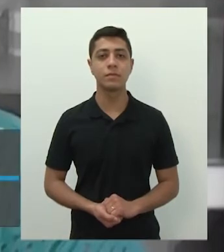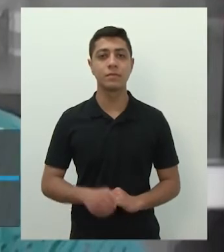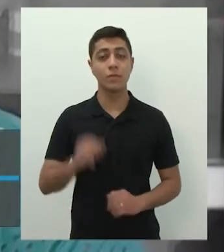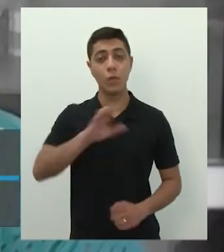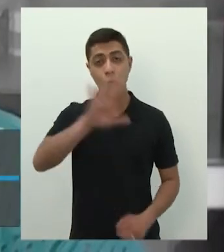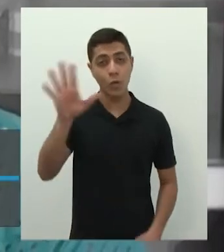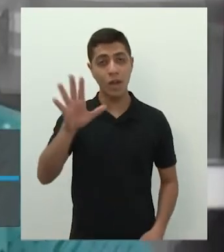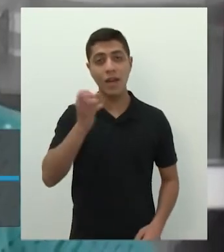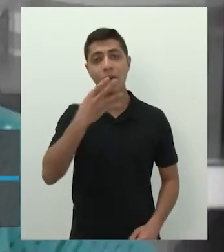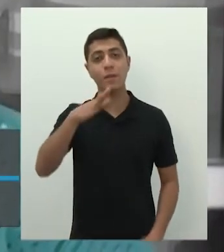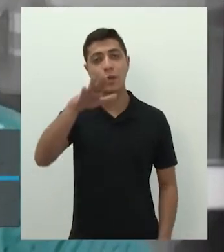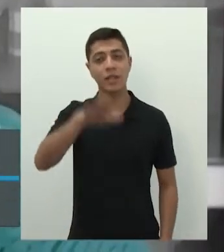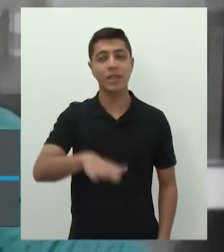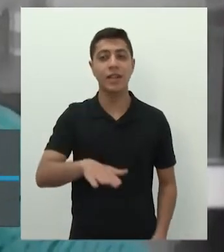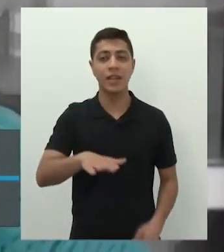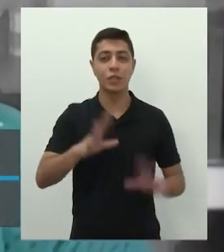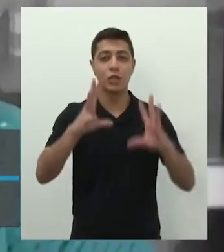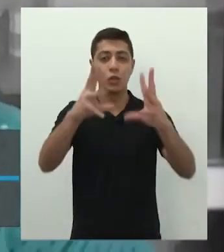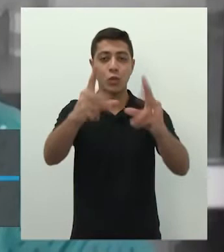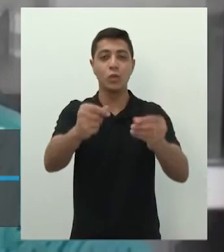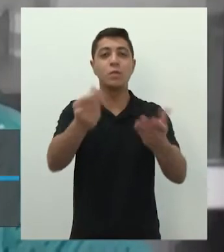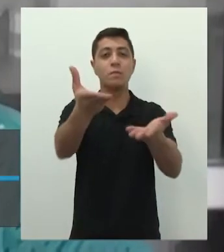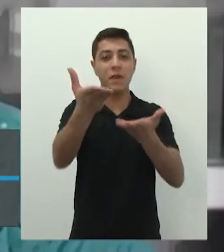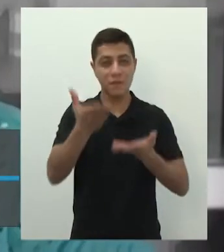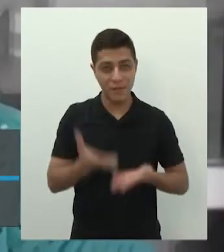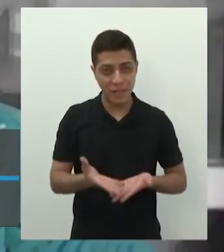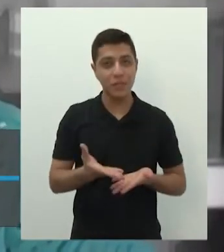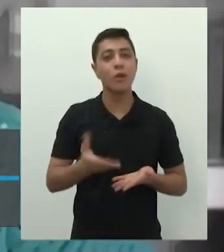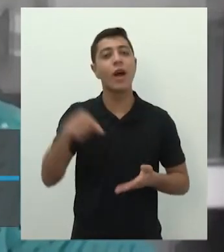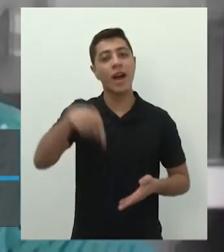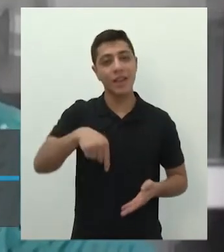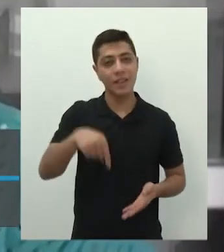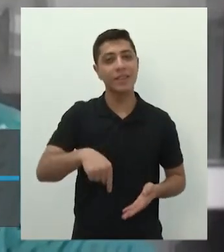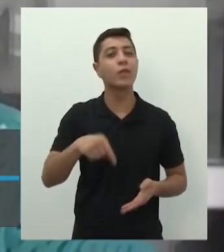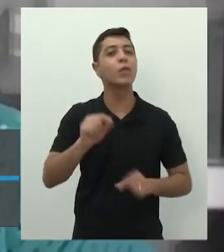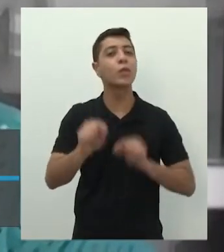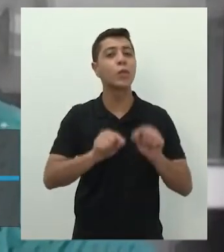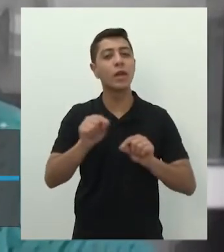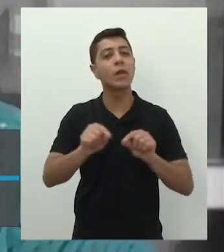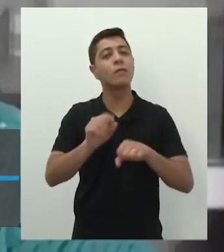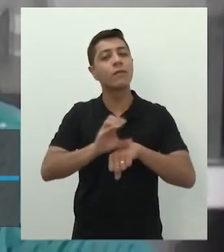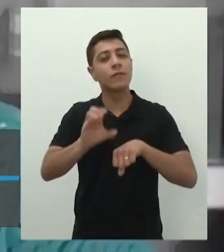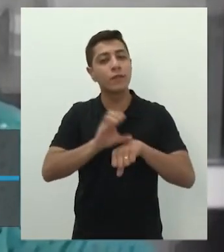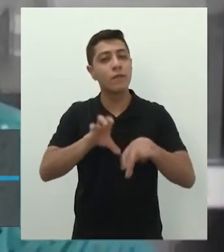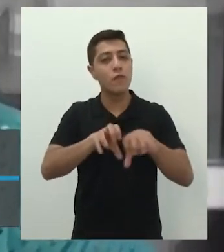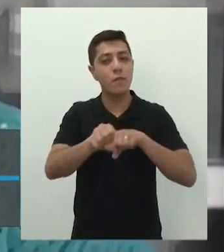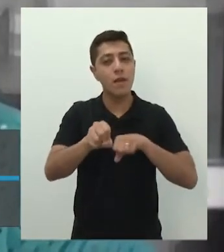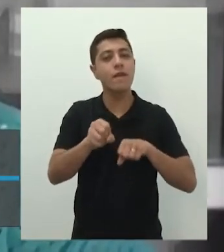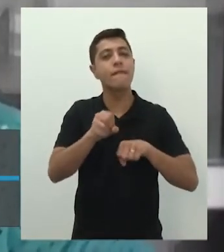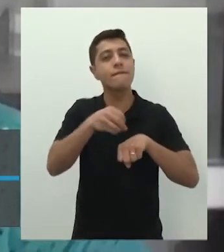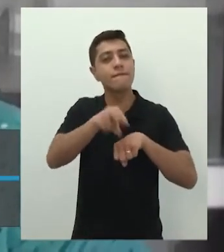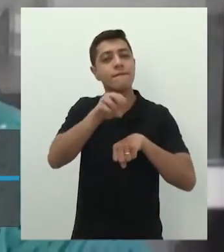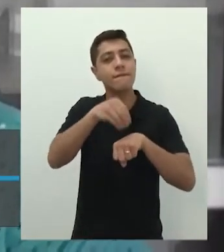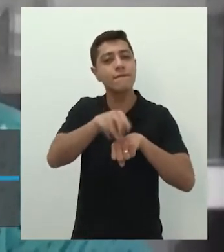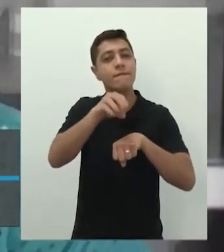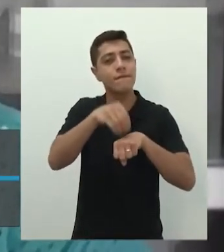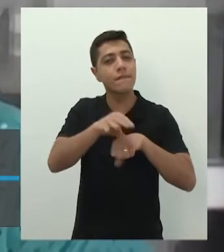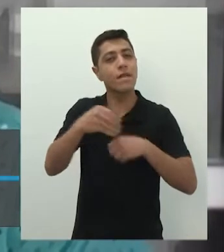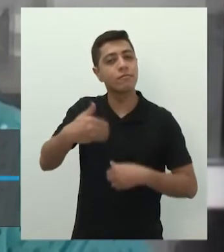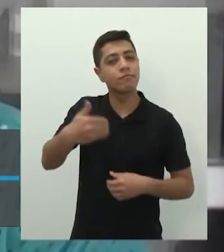Olá, boa tarde a todos, sejam todos bem-vindos ao canal Formação Continuada. Nesta série temos trazido os especialistas